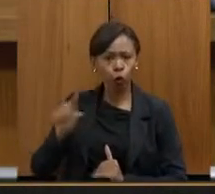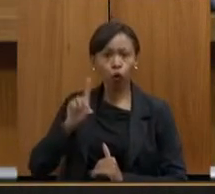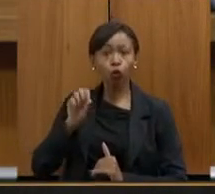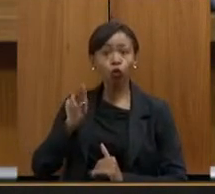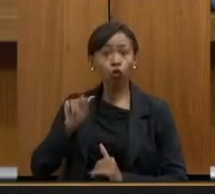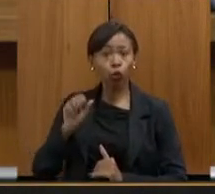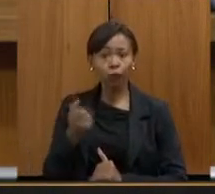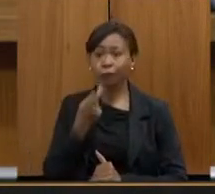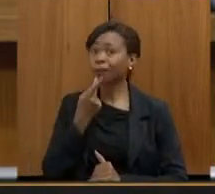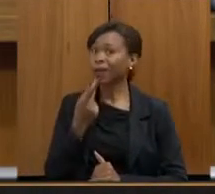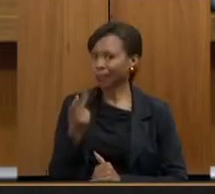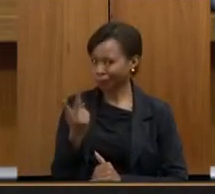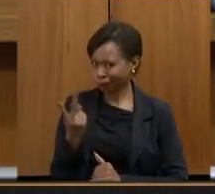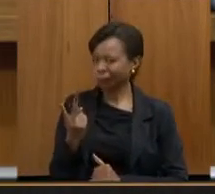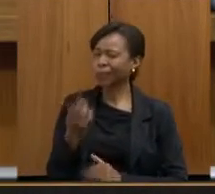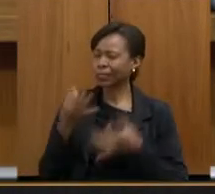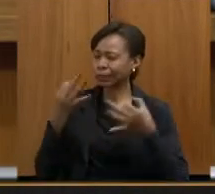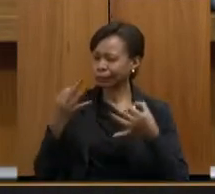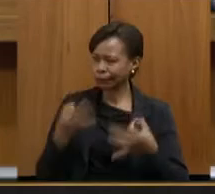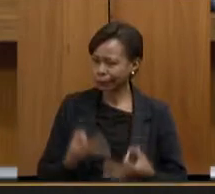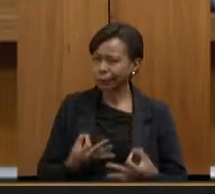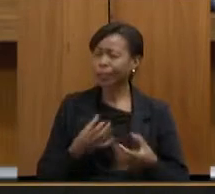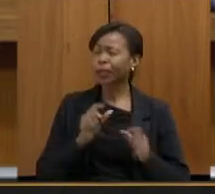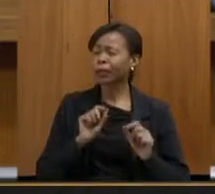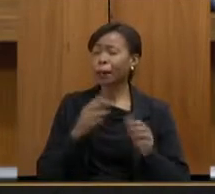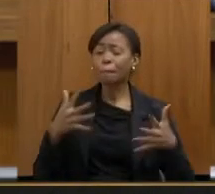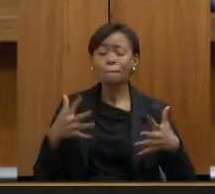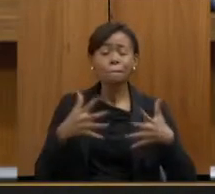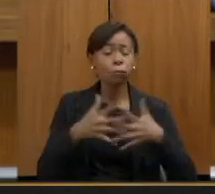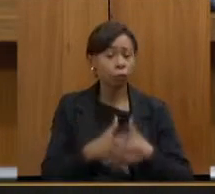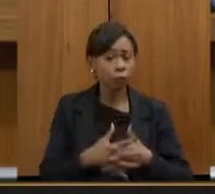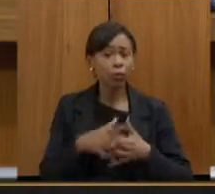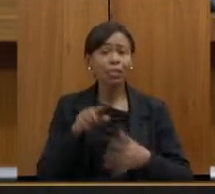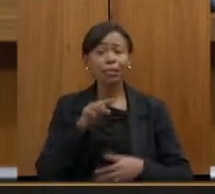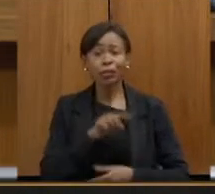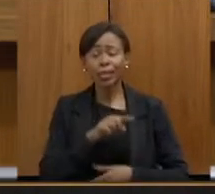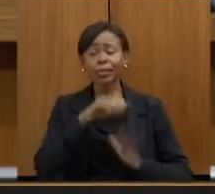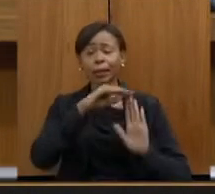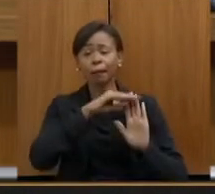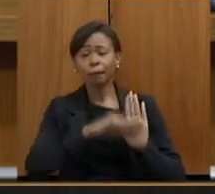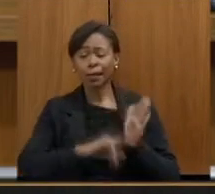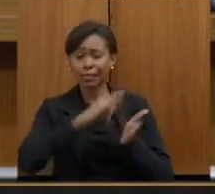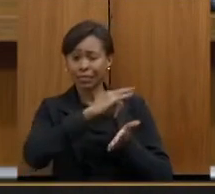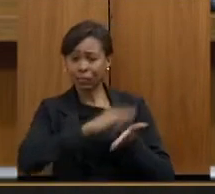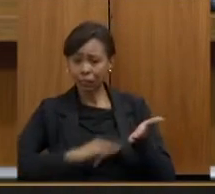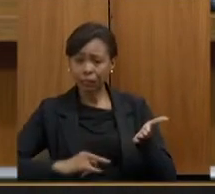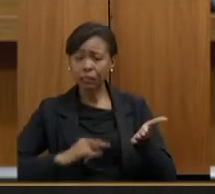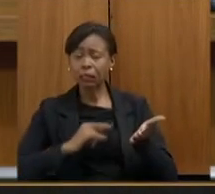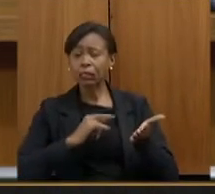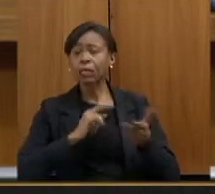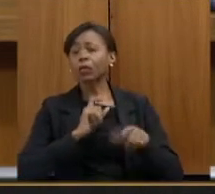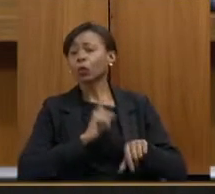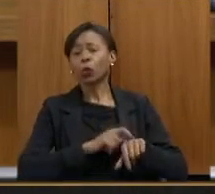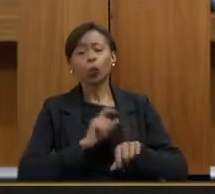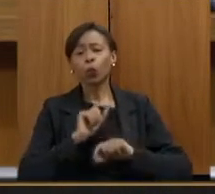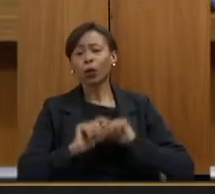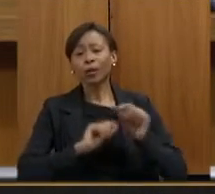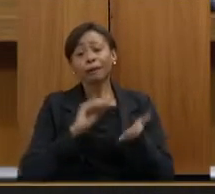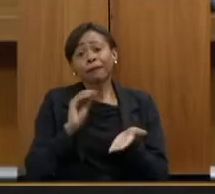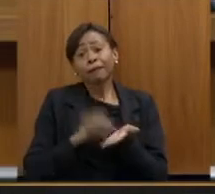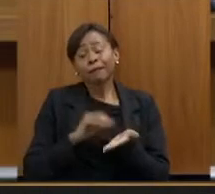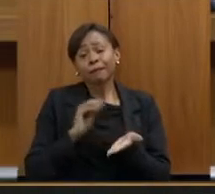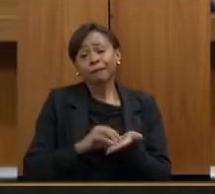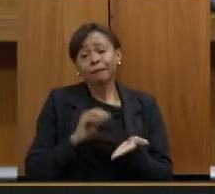um dos principais gargalos, de fato, na condução do processo de reúrbi é essa falta ou a